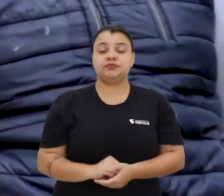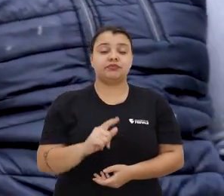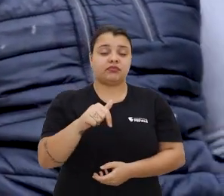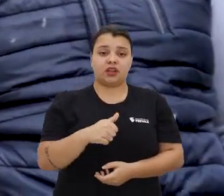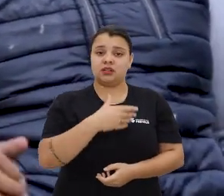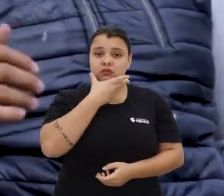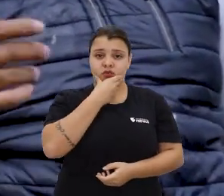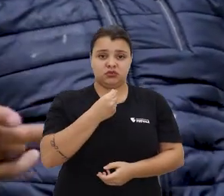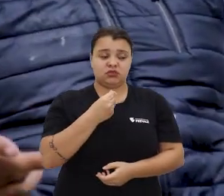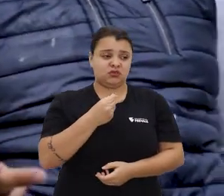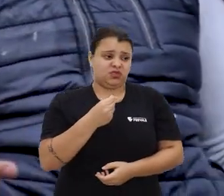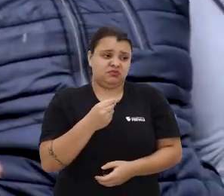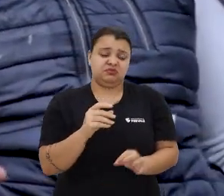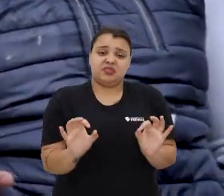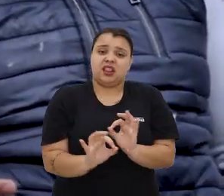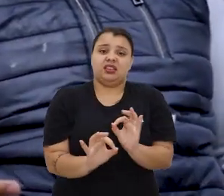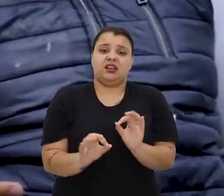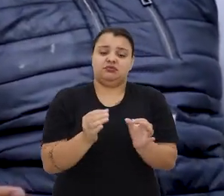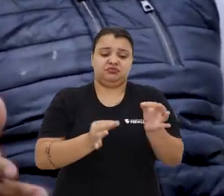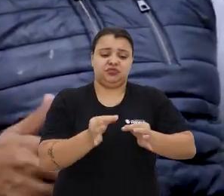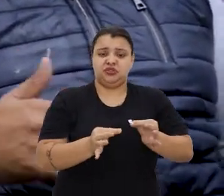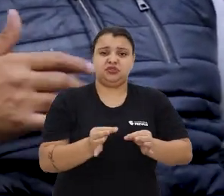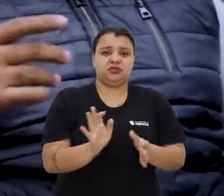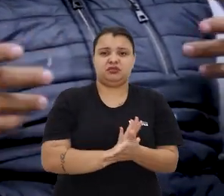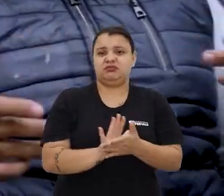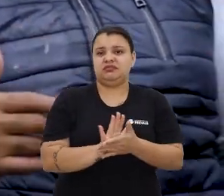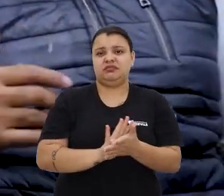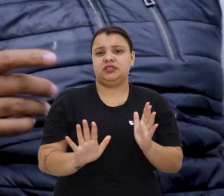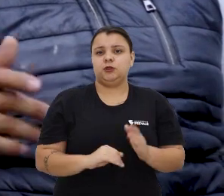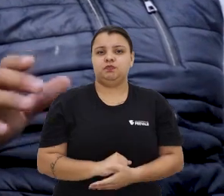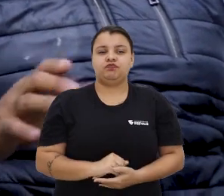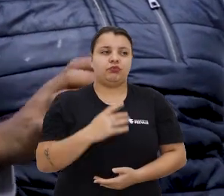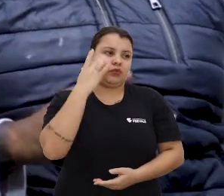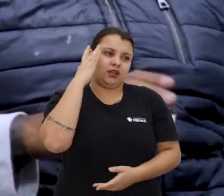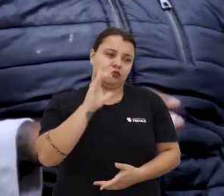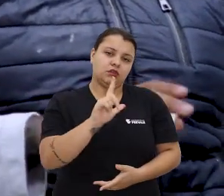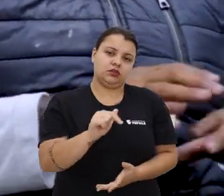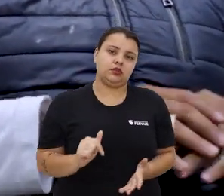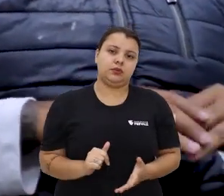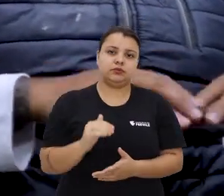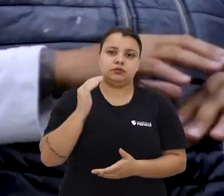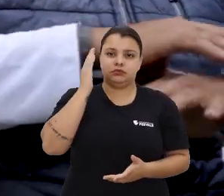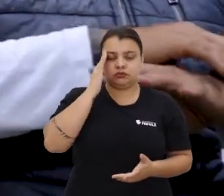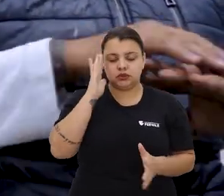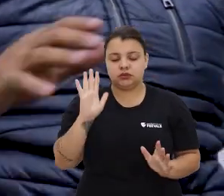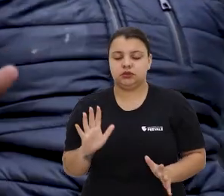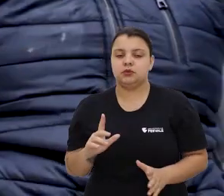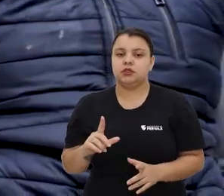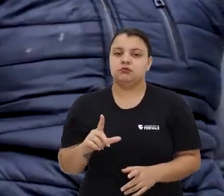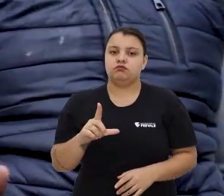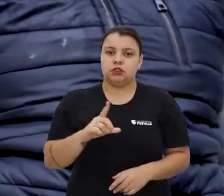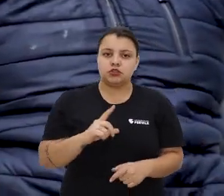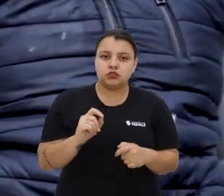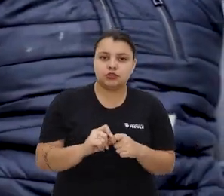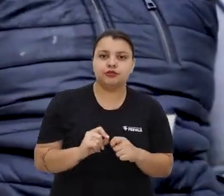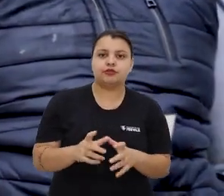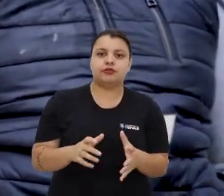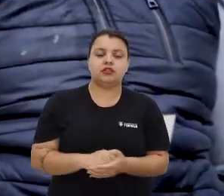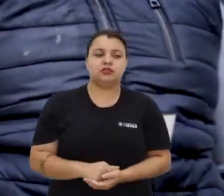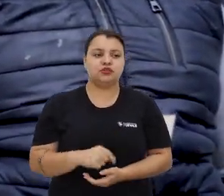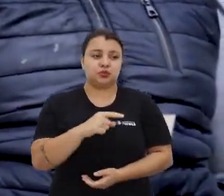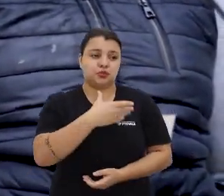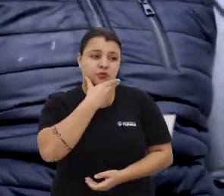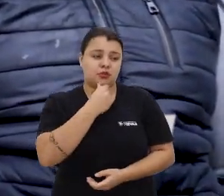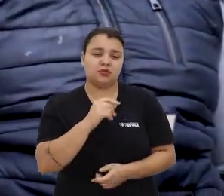absolvido, o agressor dele. Meu Deus do Né? céu. Eu até não sei como é que foi o desfecho, mas eu sabia que tinham feito de tudo para absolver quem